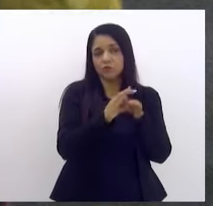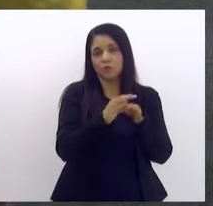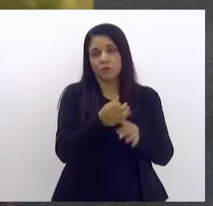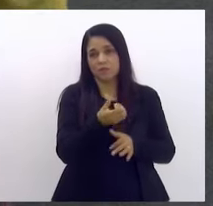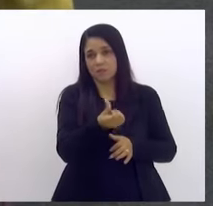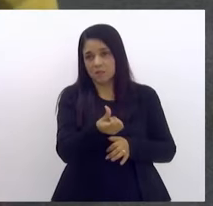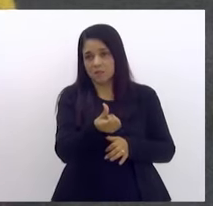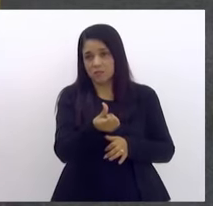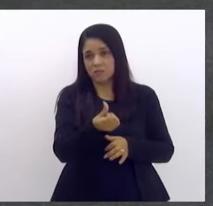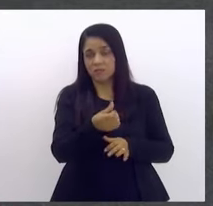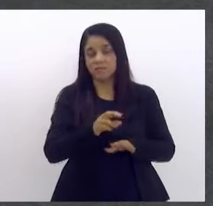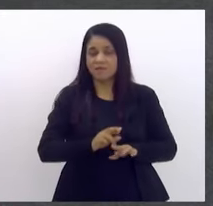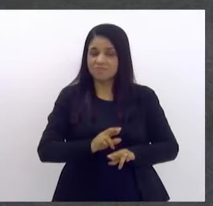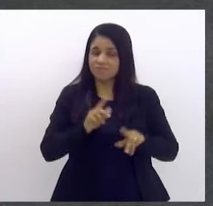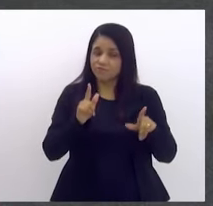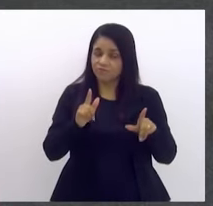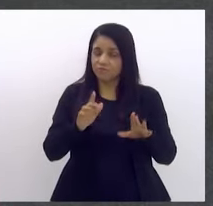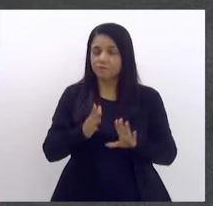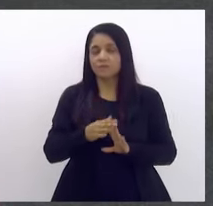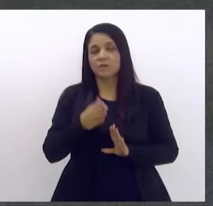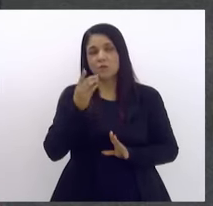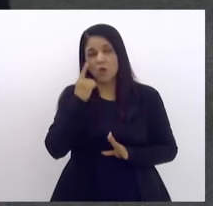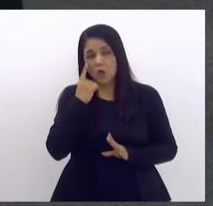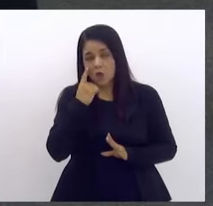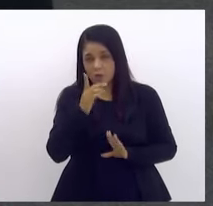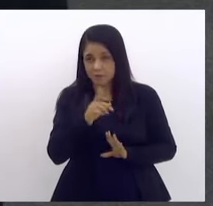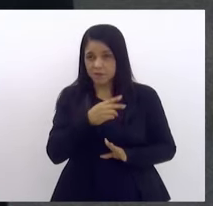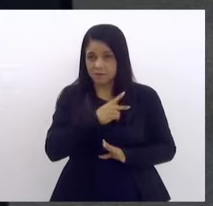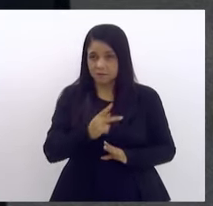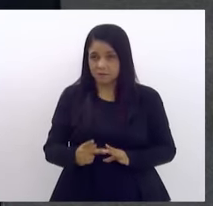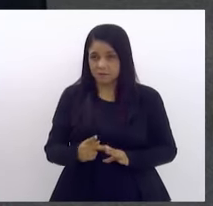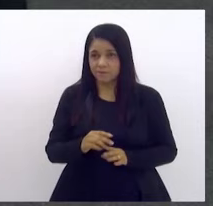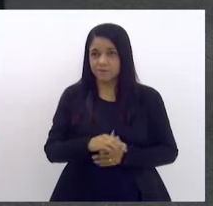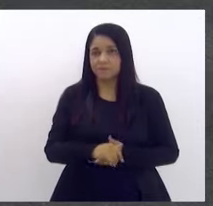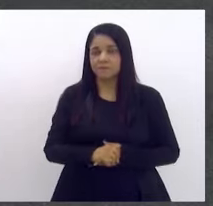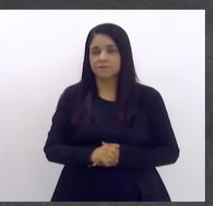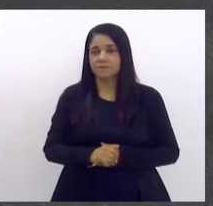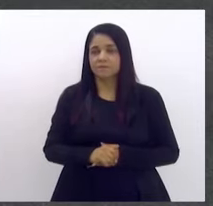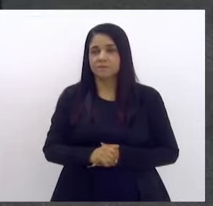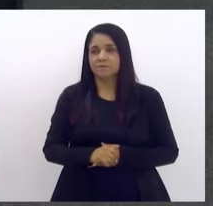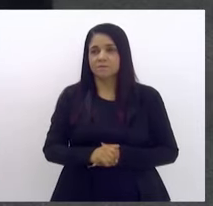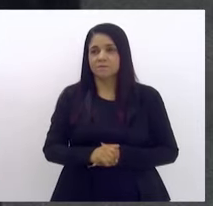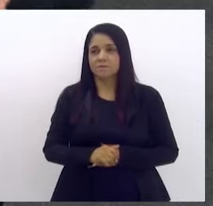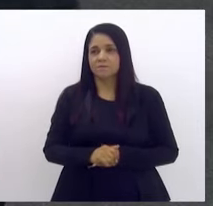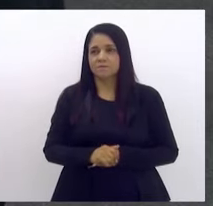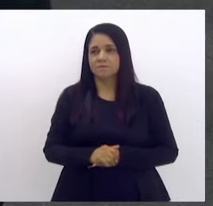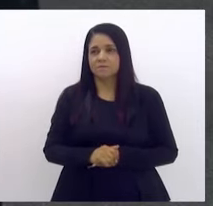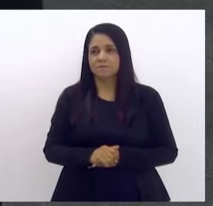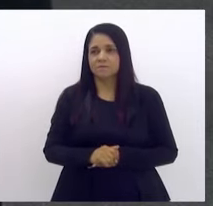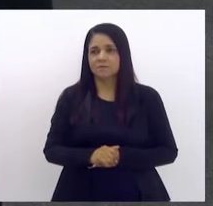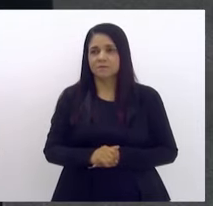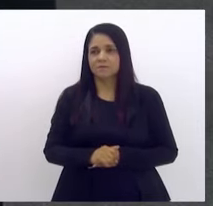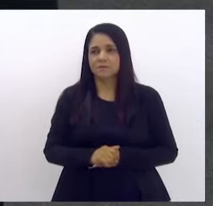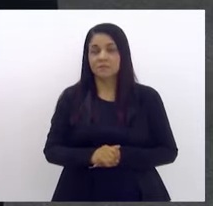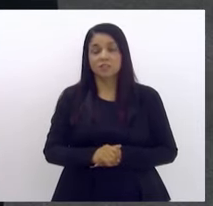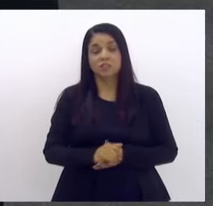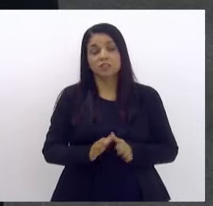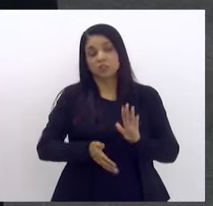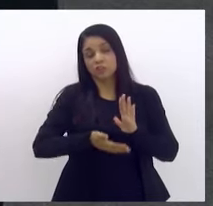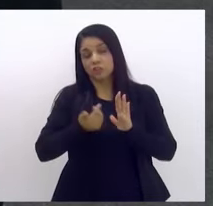questão. Veja só, senhor presidente, está extinguindo 10